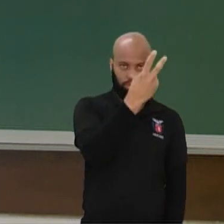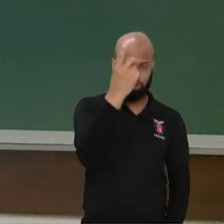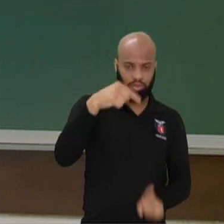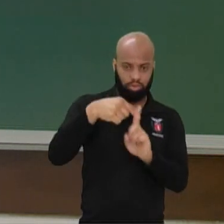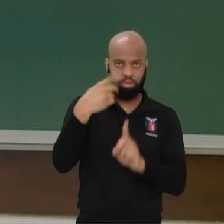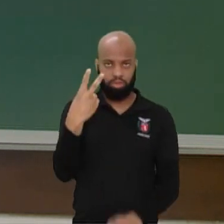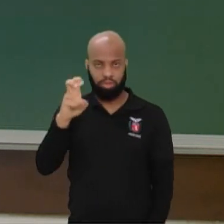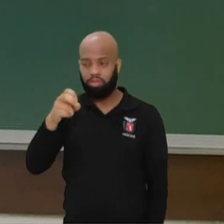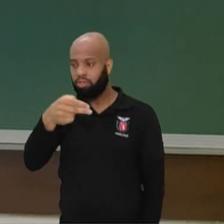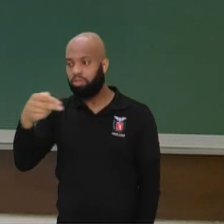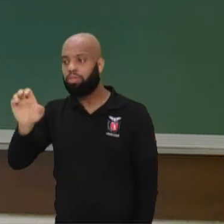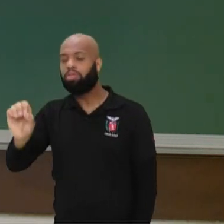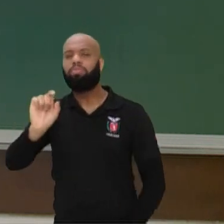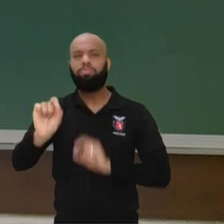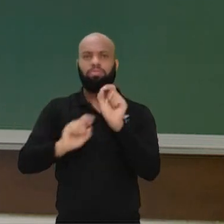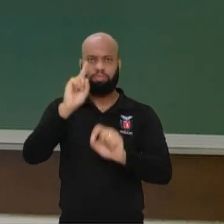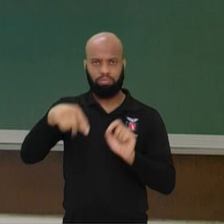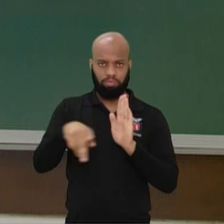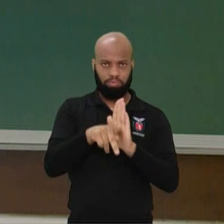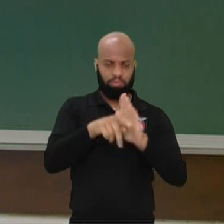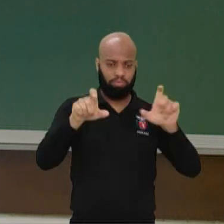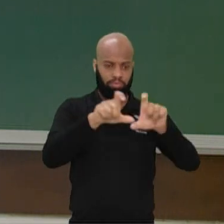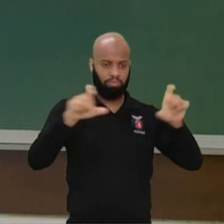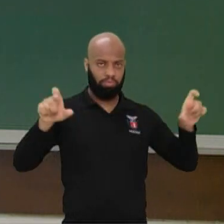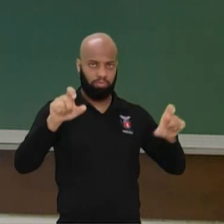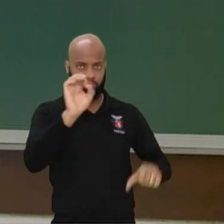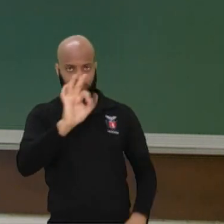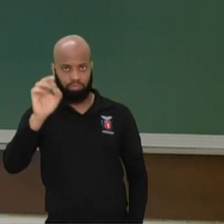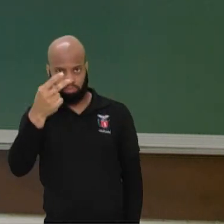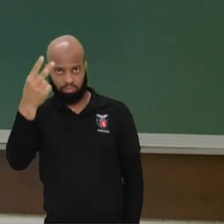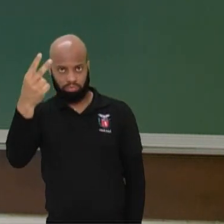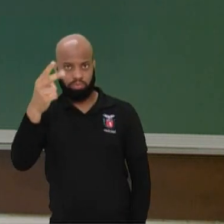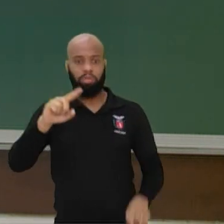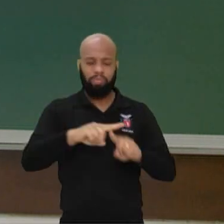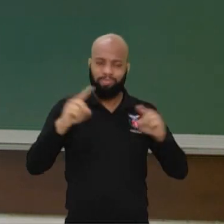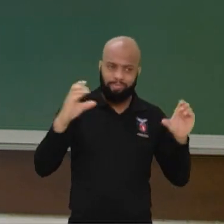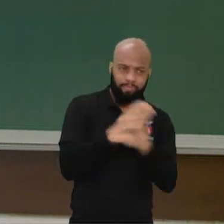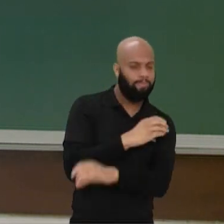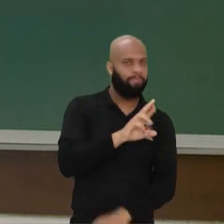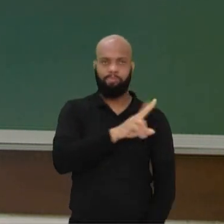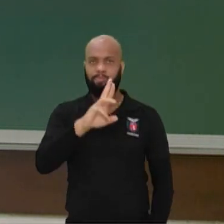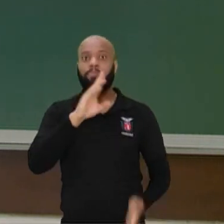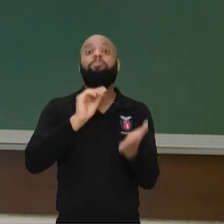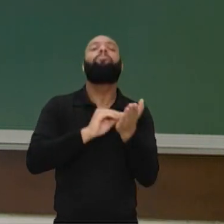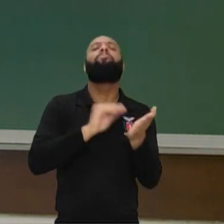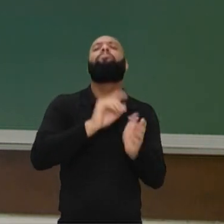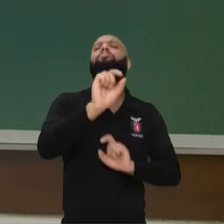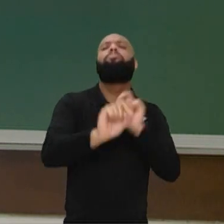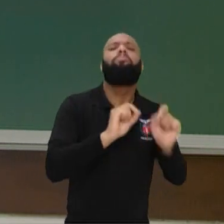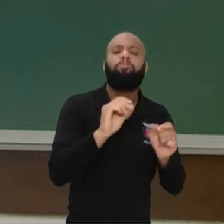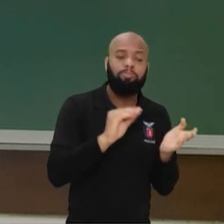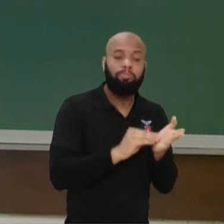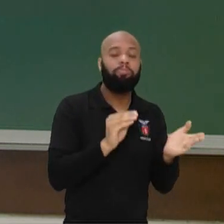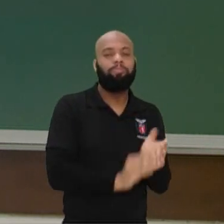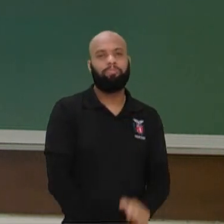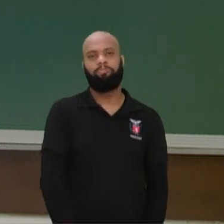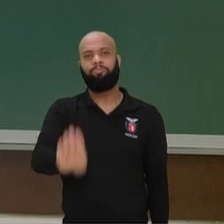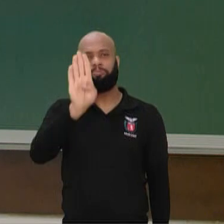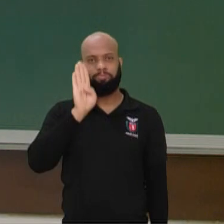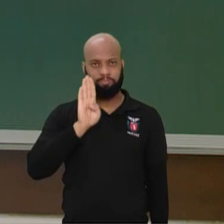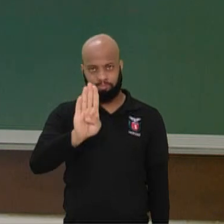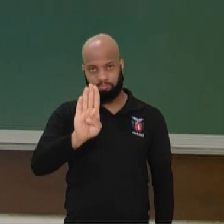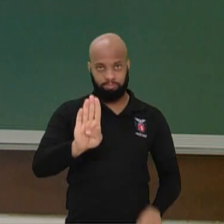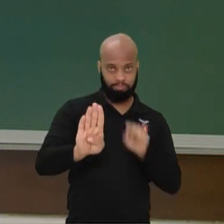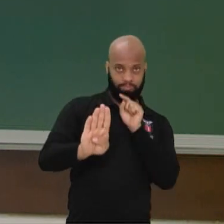25 igual a zero é uma equação de grau 2, ela é incompleta. O que está faltando? Está faltando aqui o b, né? O b,